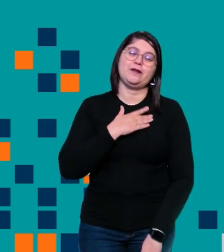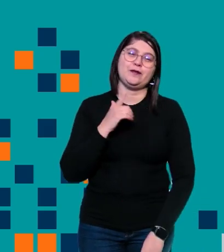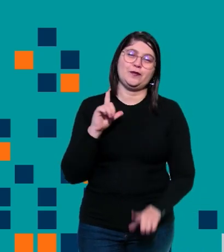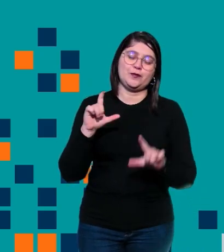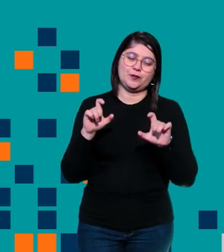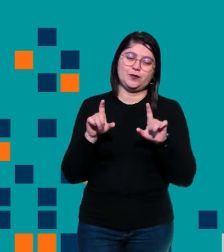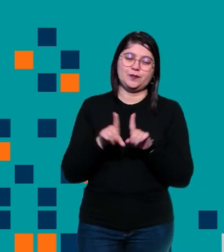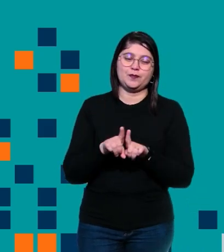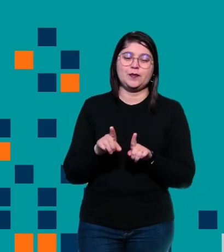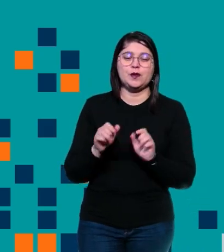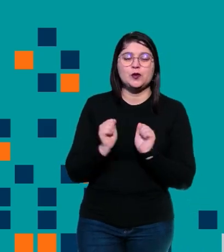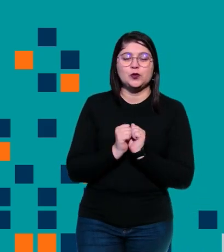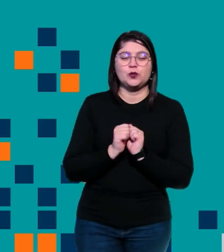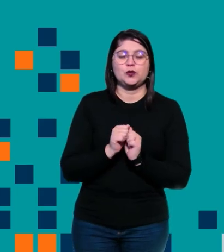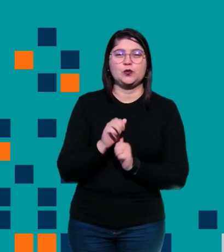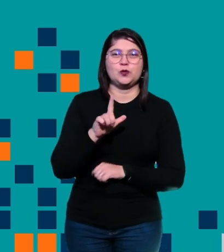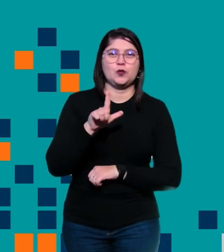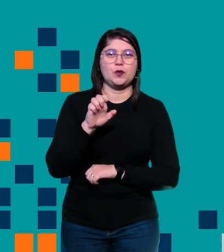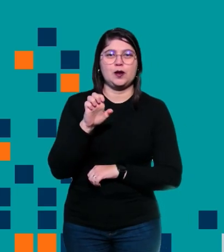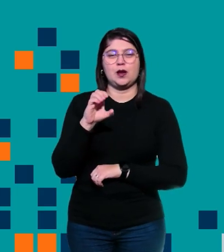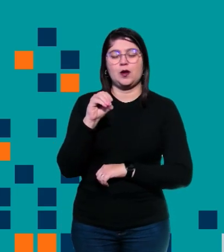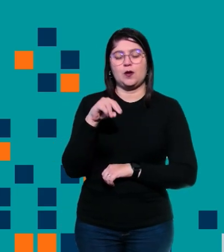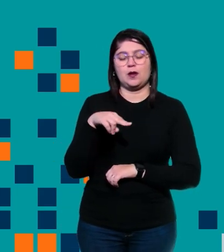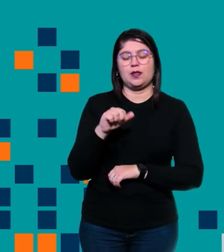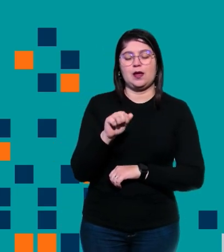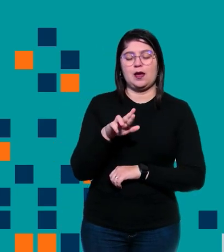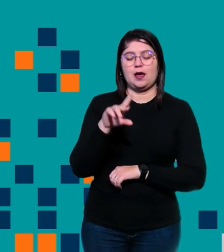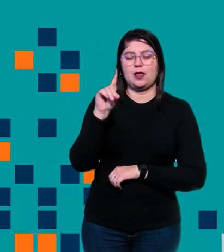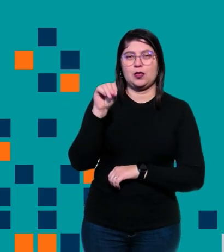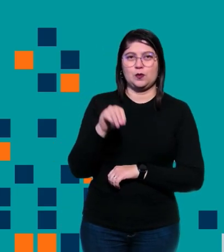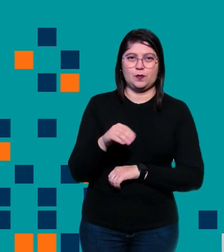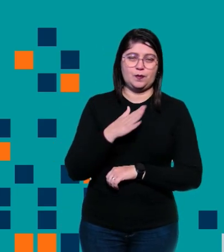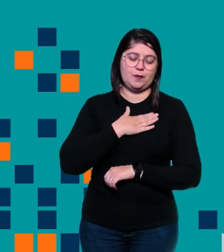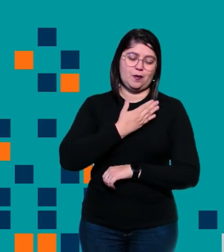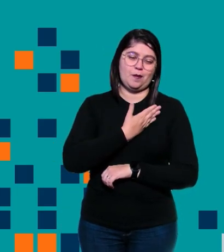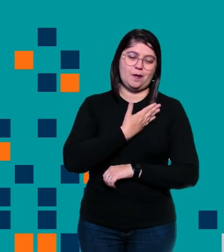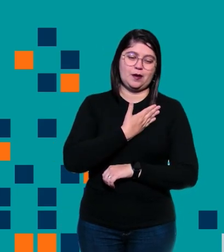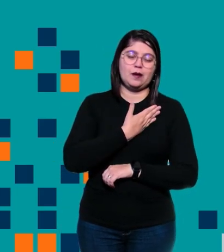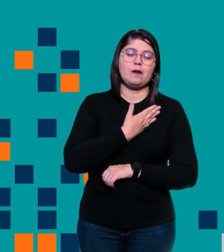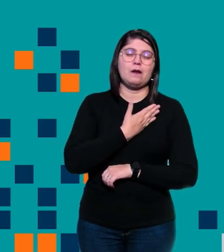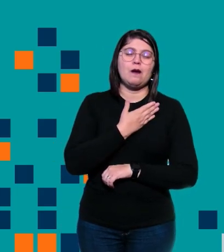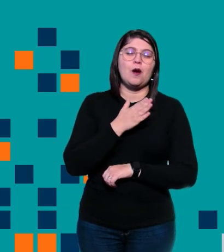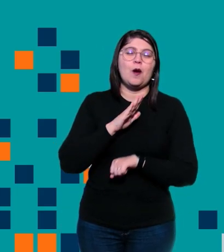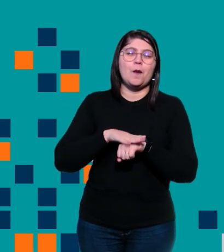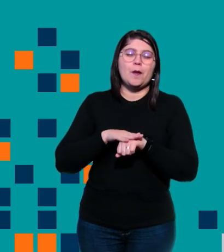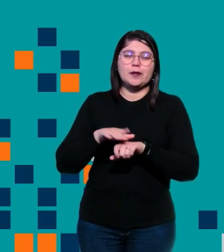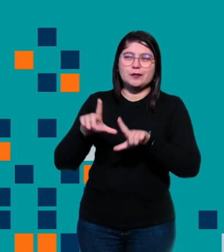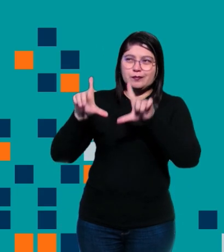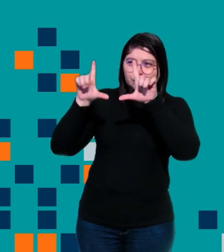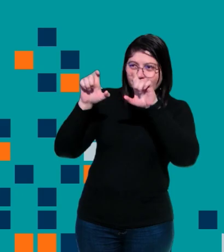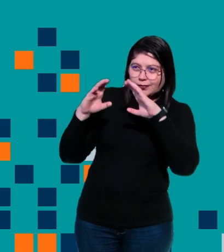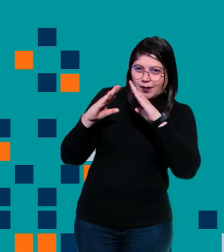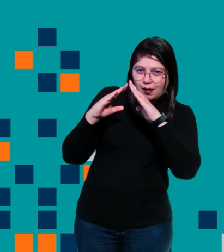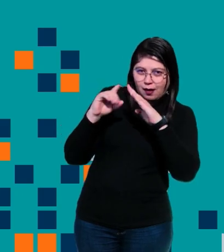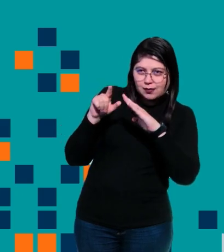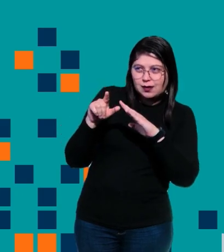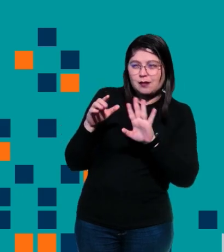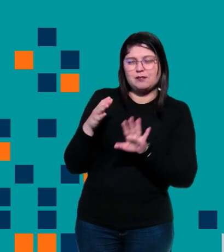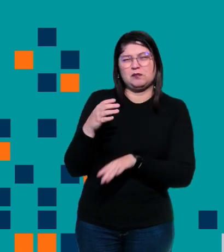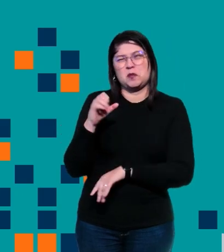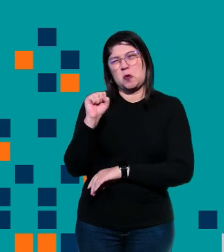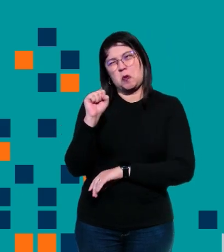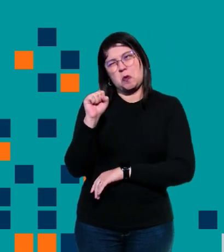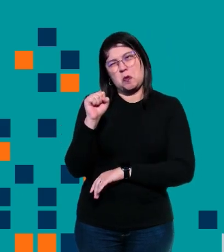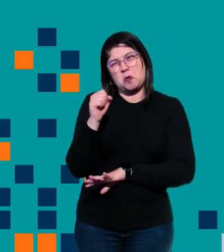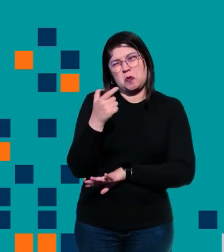e o Leonardo Finotti, que é um fotógrafo de arquitetura importante, meu amigo. Quando ele foi fotografar a casa, há uns 18, 20 anos